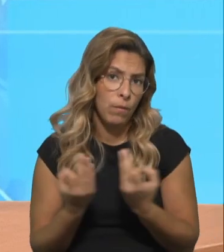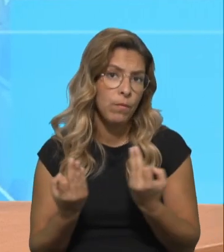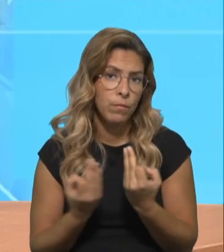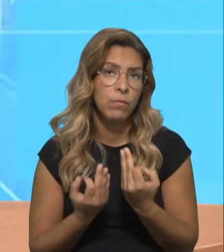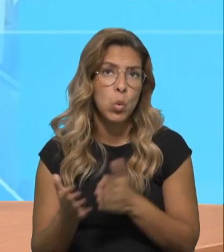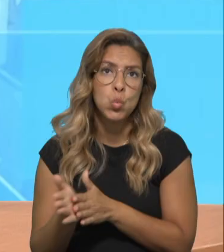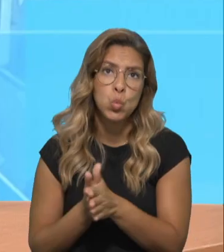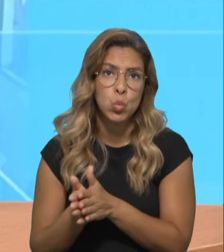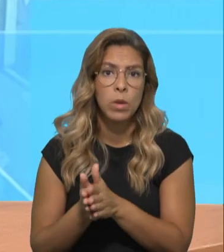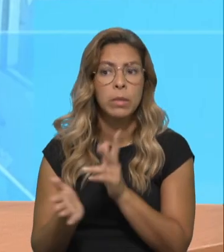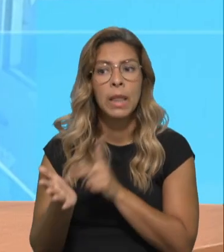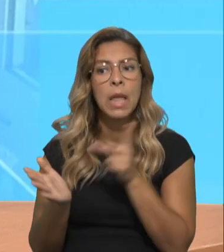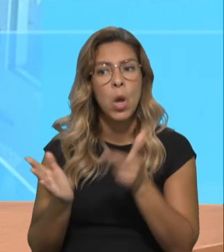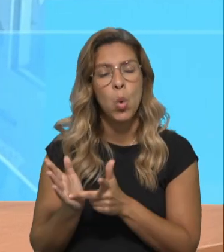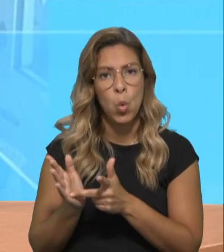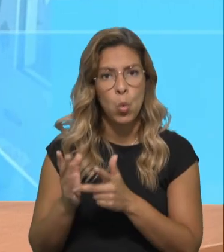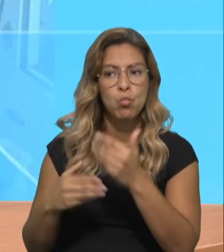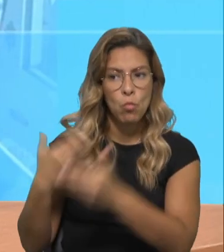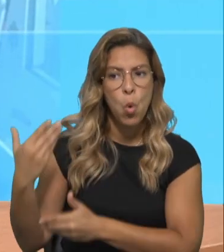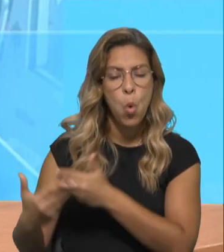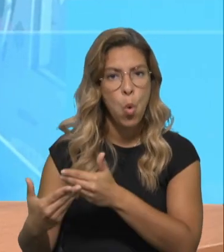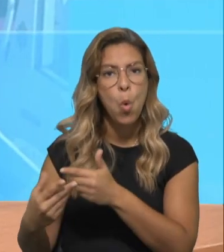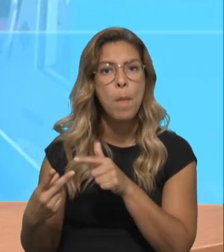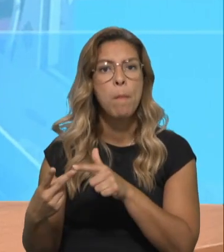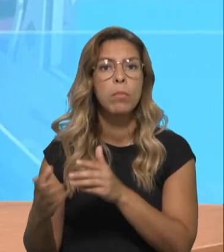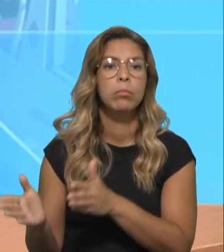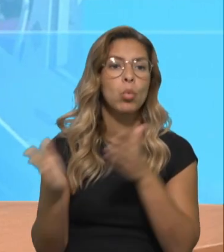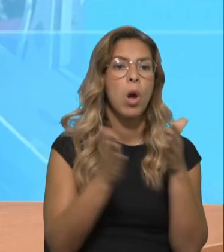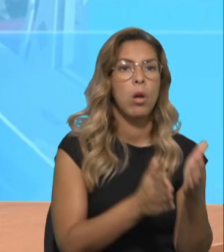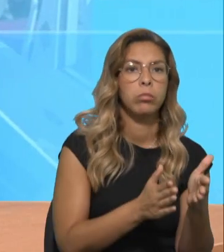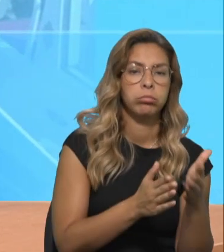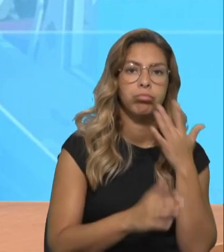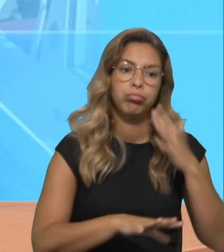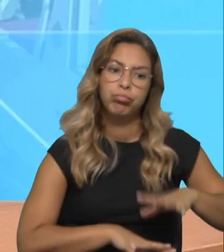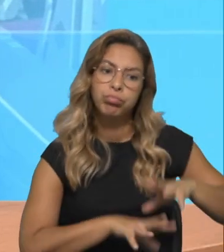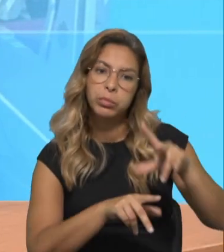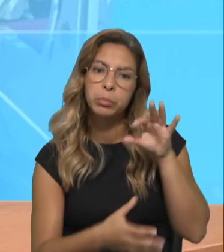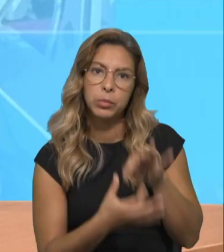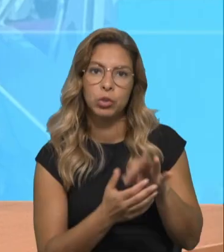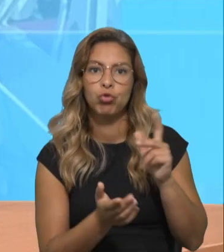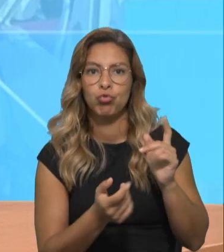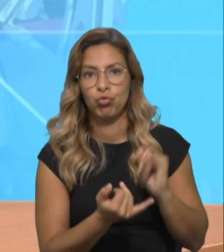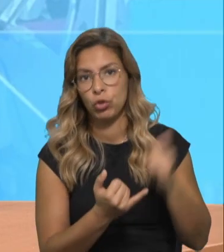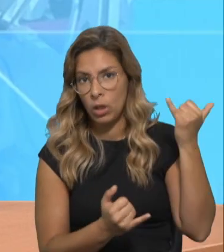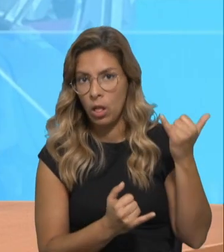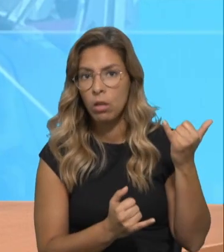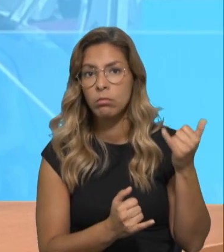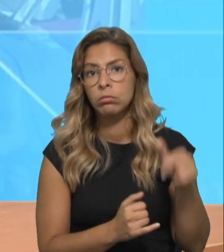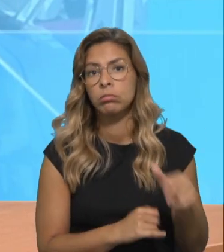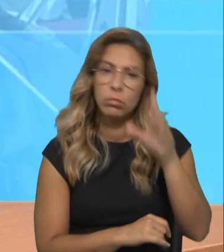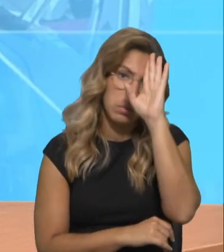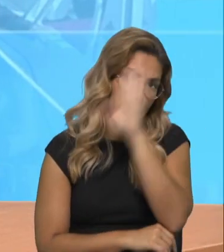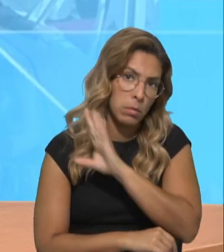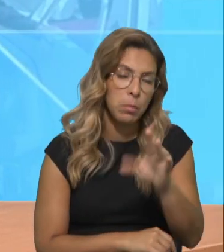utilizam recursos técnicos. Do ponto de vista de capacitação digital, tal como todas as outras